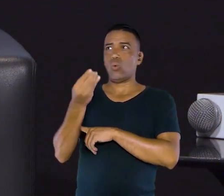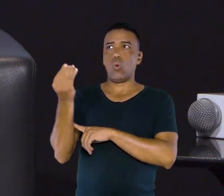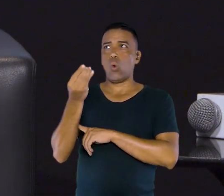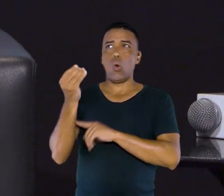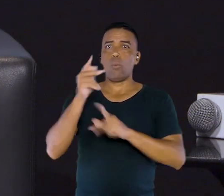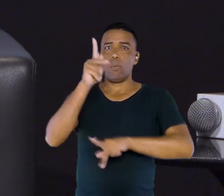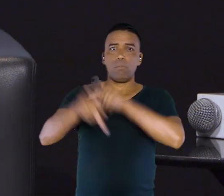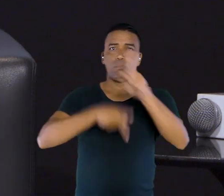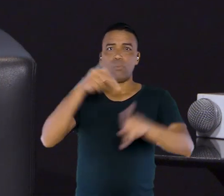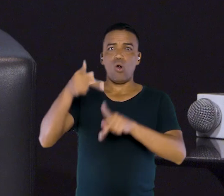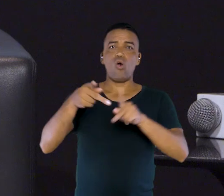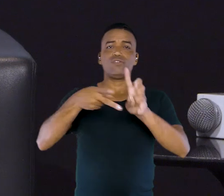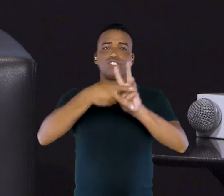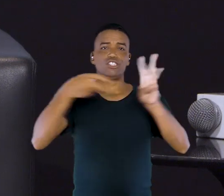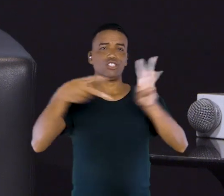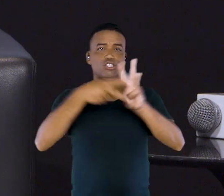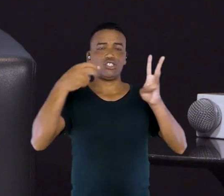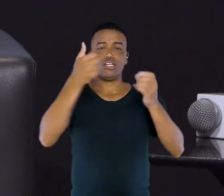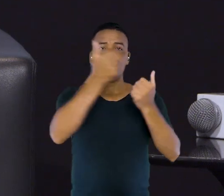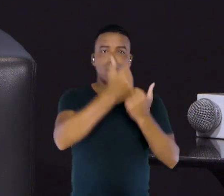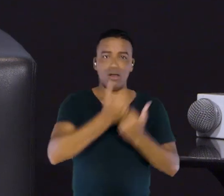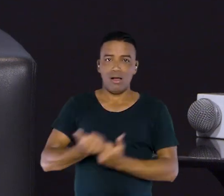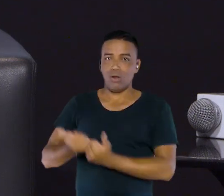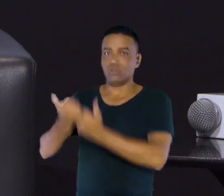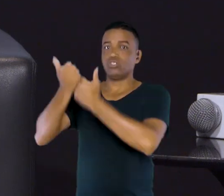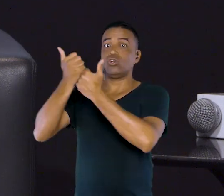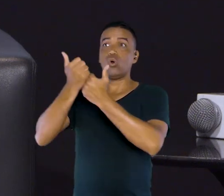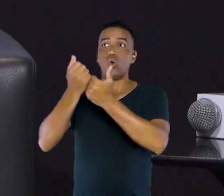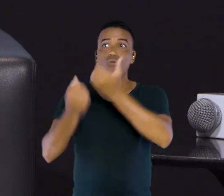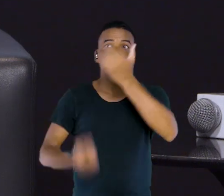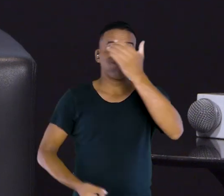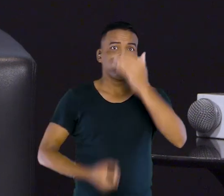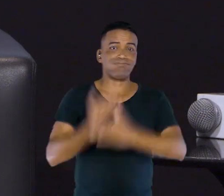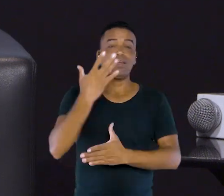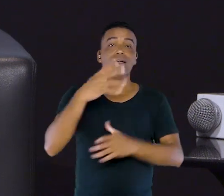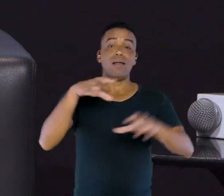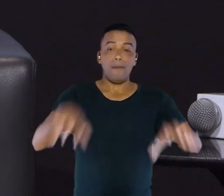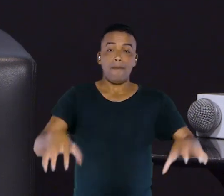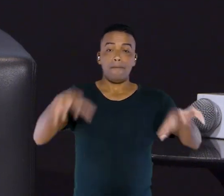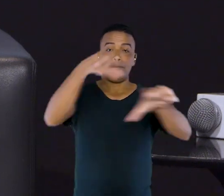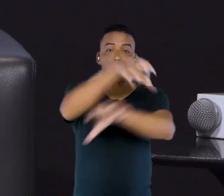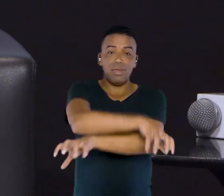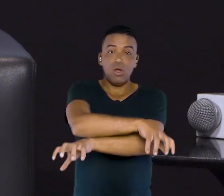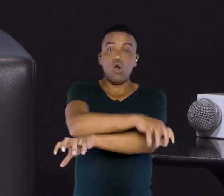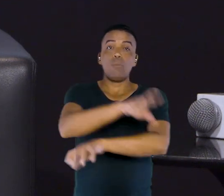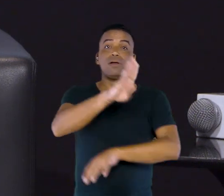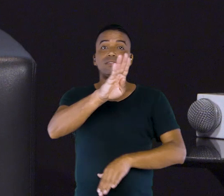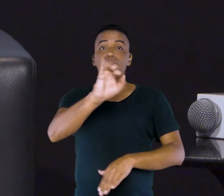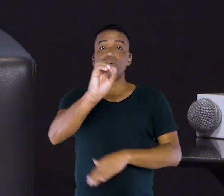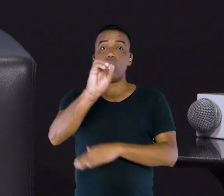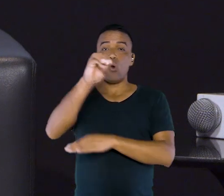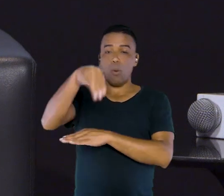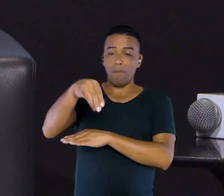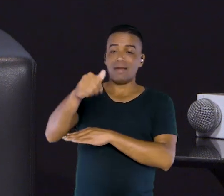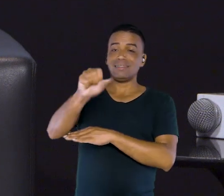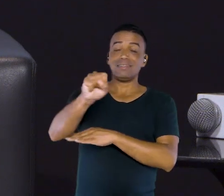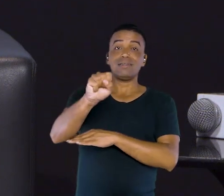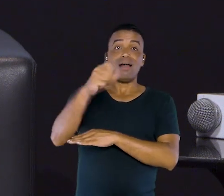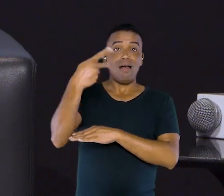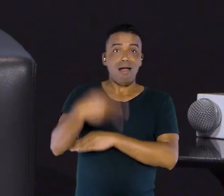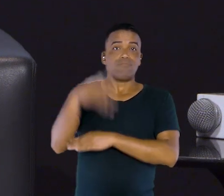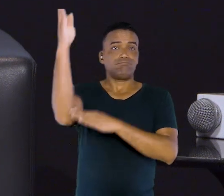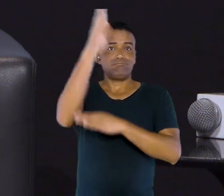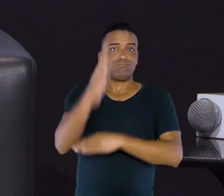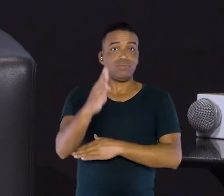povos indígenas auxiliaram a essa construção dos biomas no Brasil, né, que você traz no seu